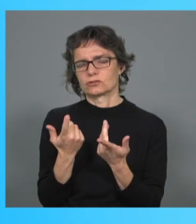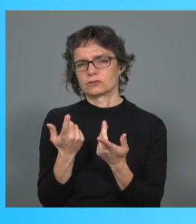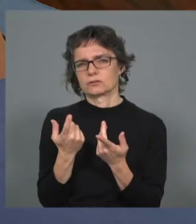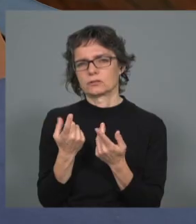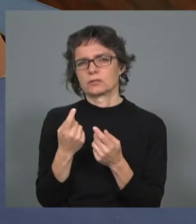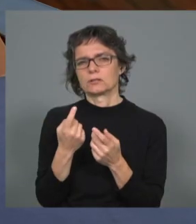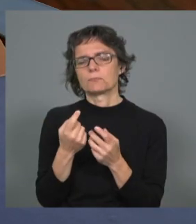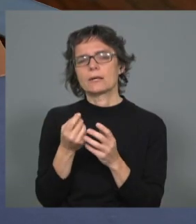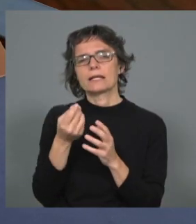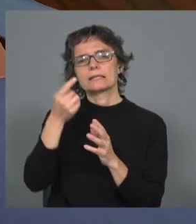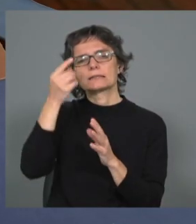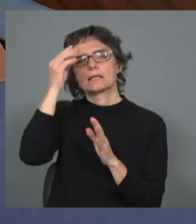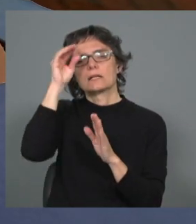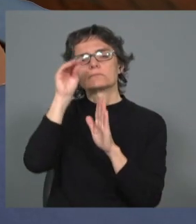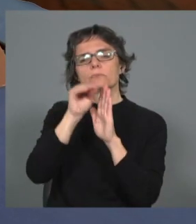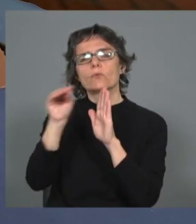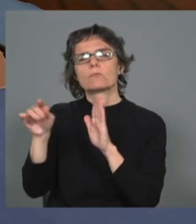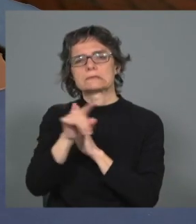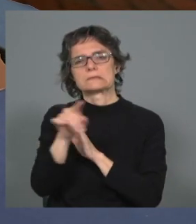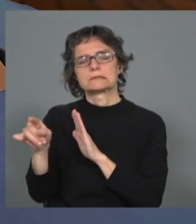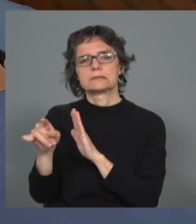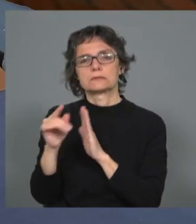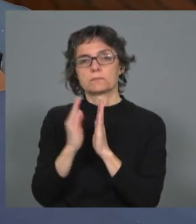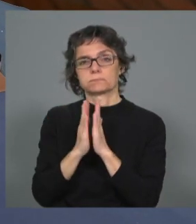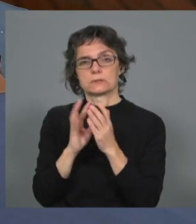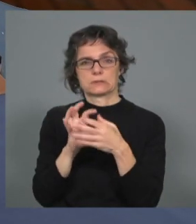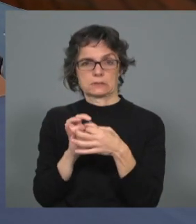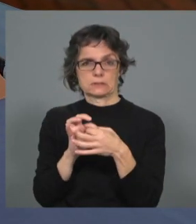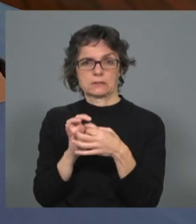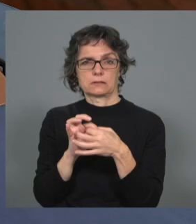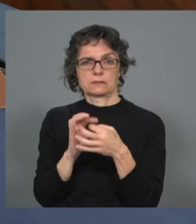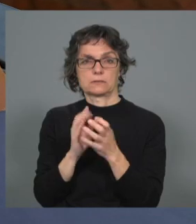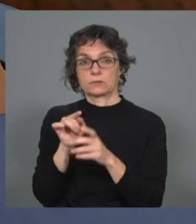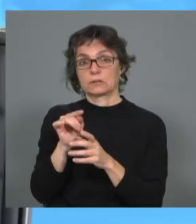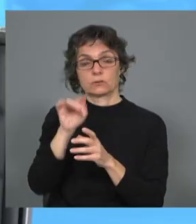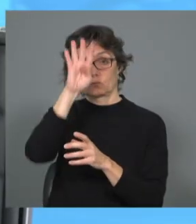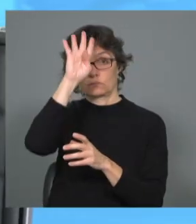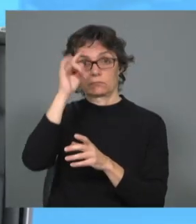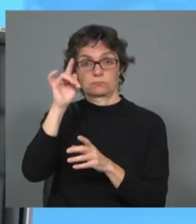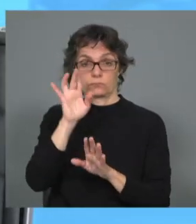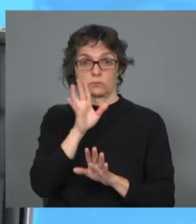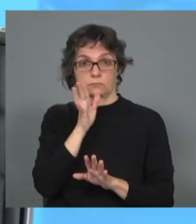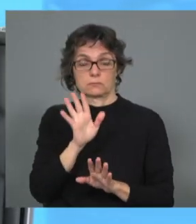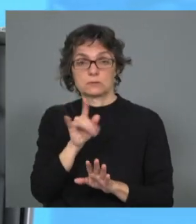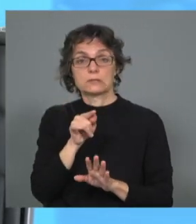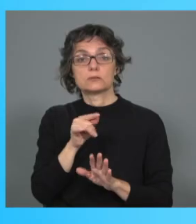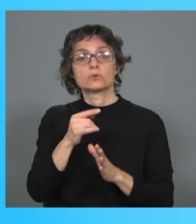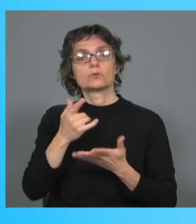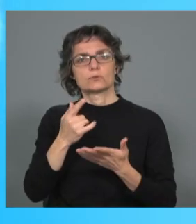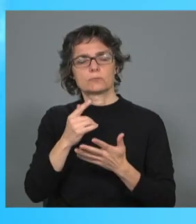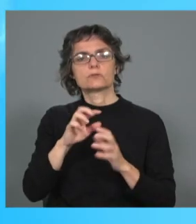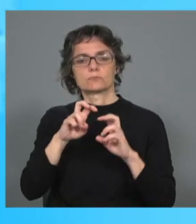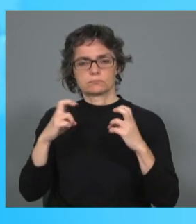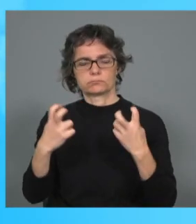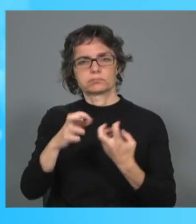destas recomendações também da Igreja, porque não é o Papa que diz, isto resulta dos sínodos e também do pronunciamento dos fiéis